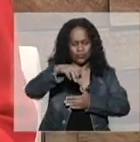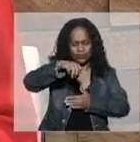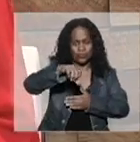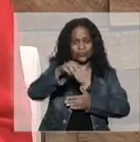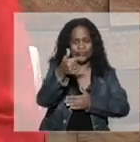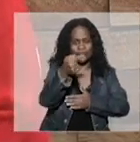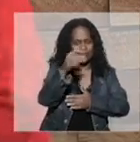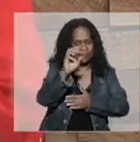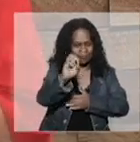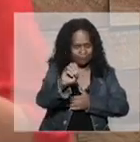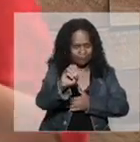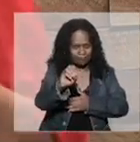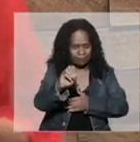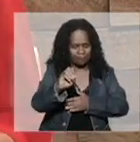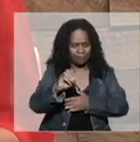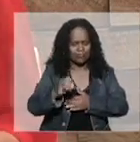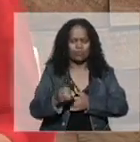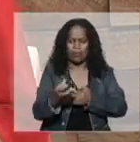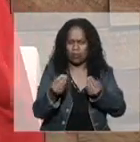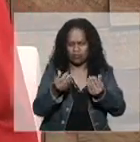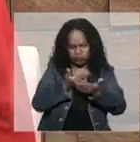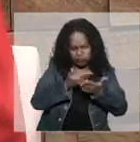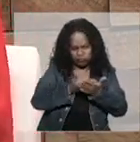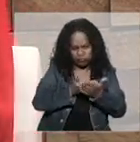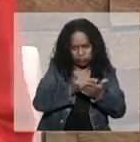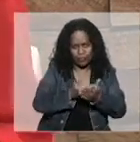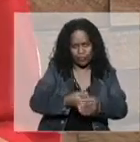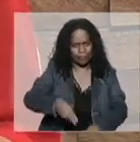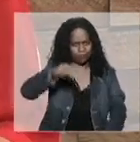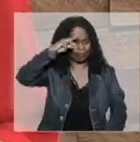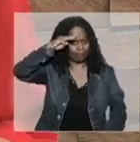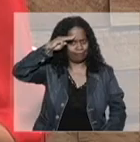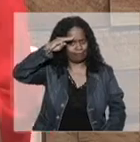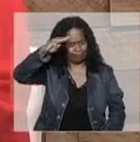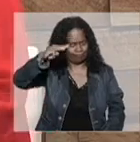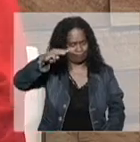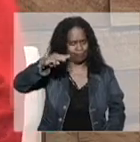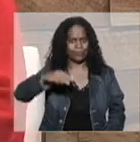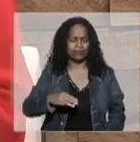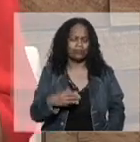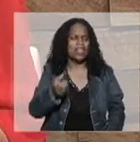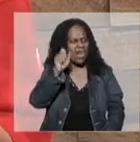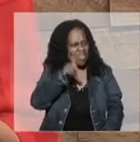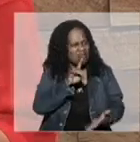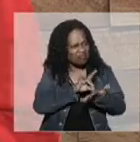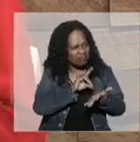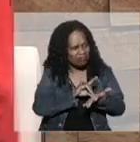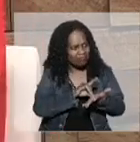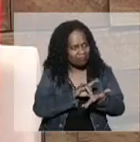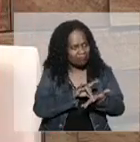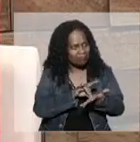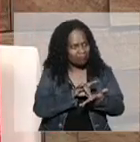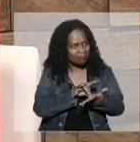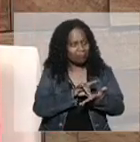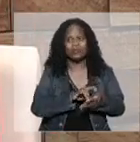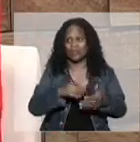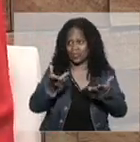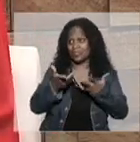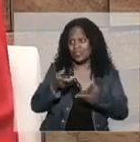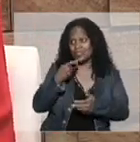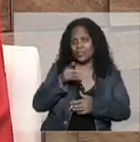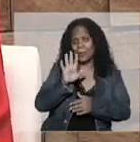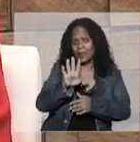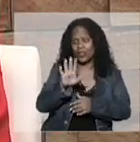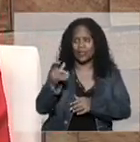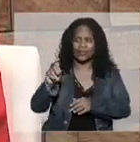anos 70. Isso. Segundo muitos estudiosos, por conta da ditadura. Não sei Sim. se é ou se não é, mas eu quero que você conte pra gente essa história